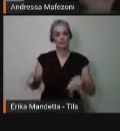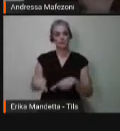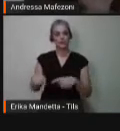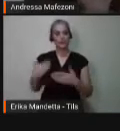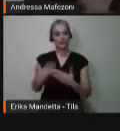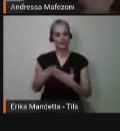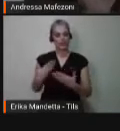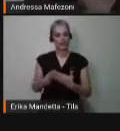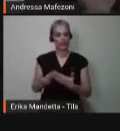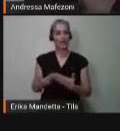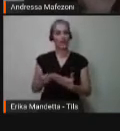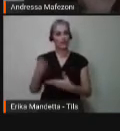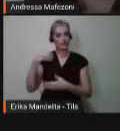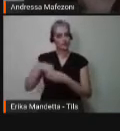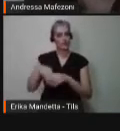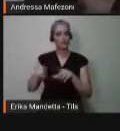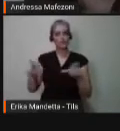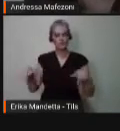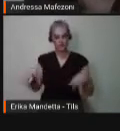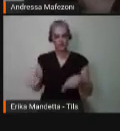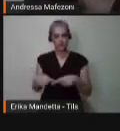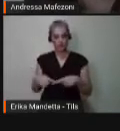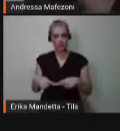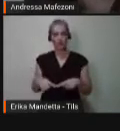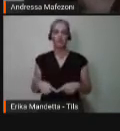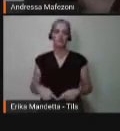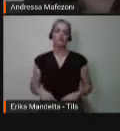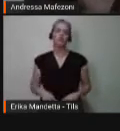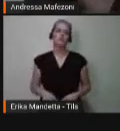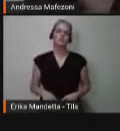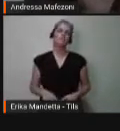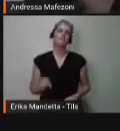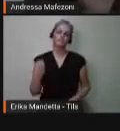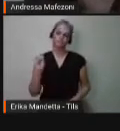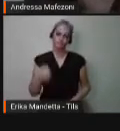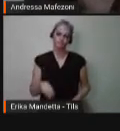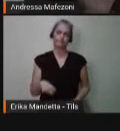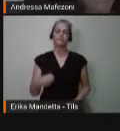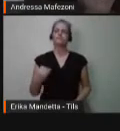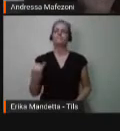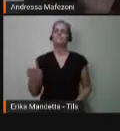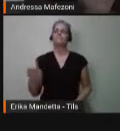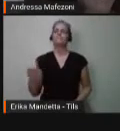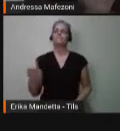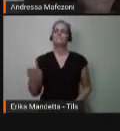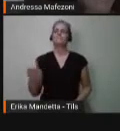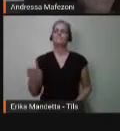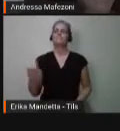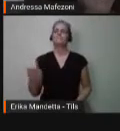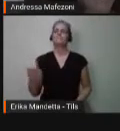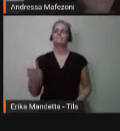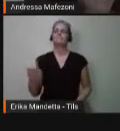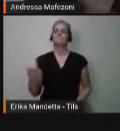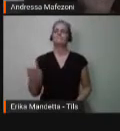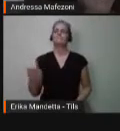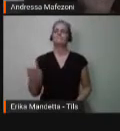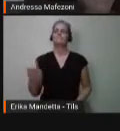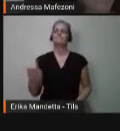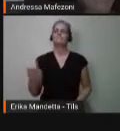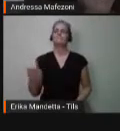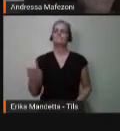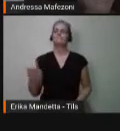sala de aula, é, sim, fundamental e para quê? Ele